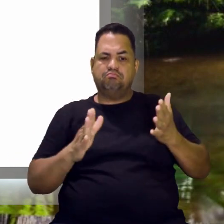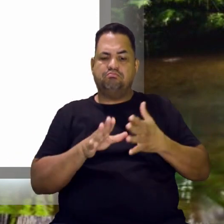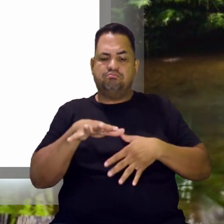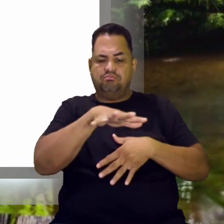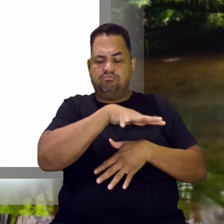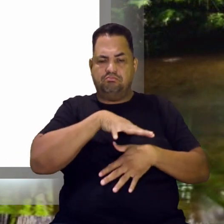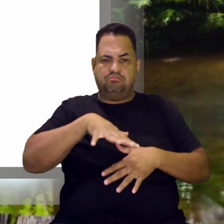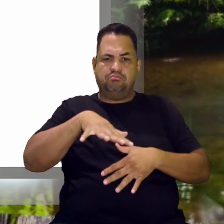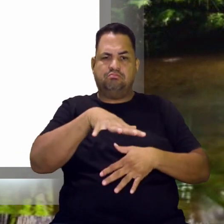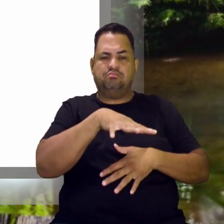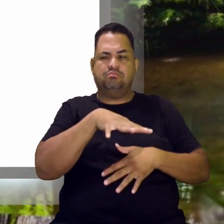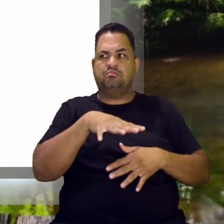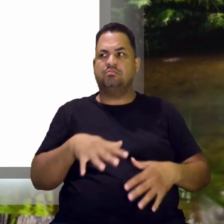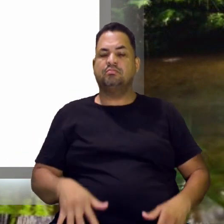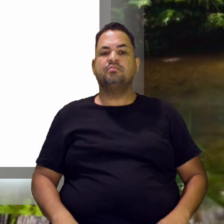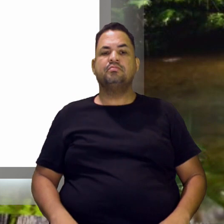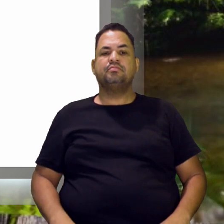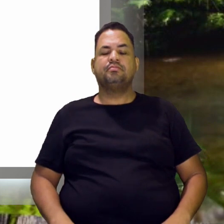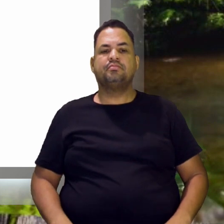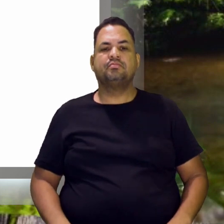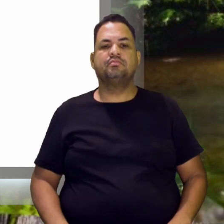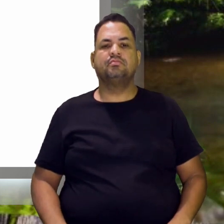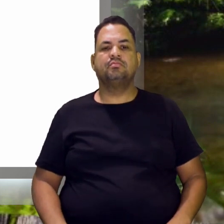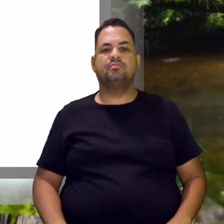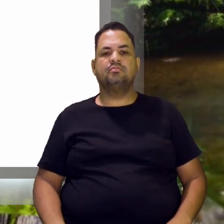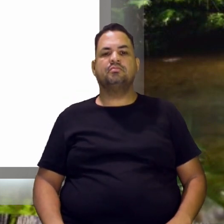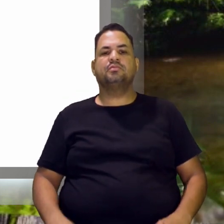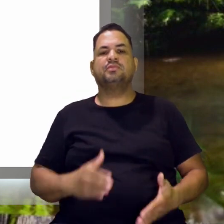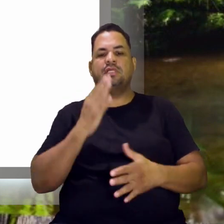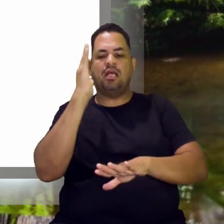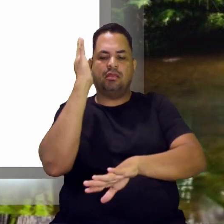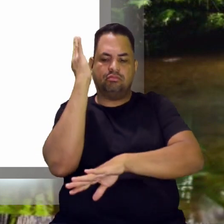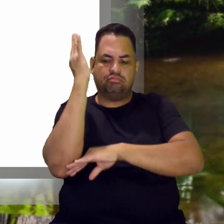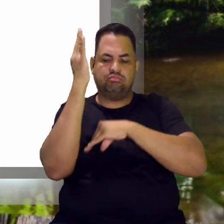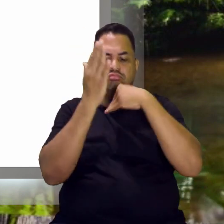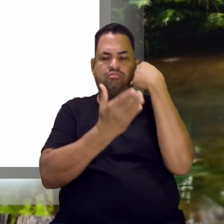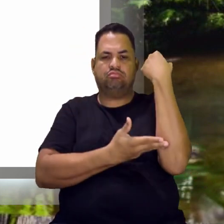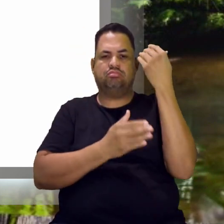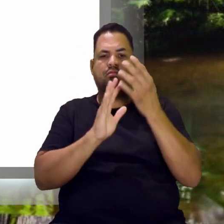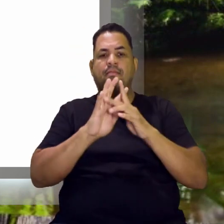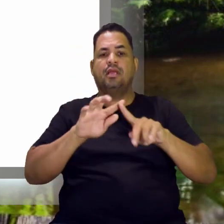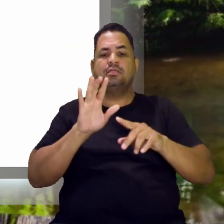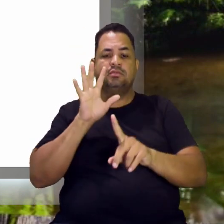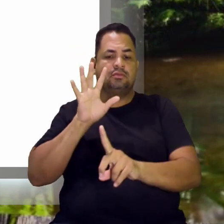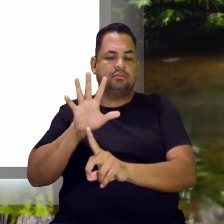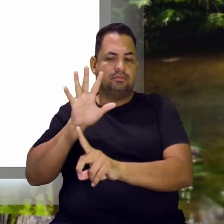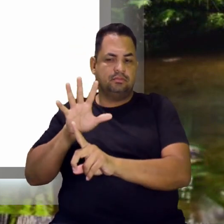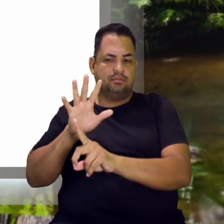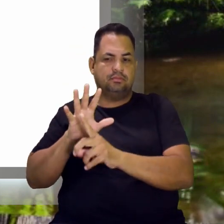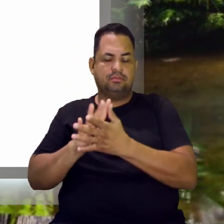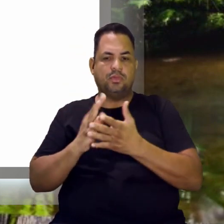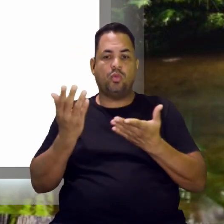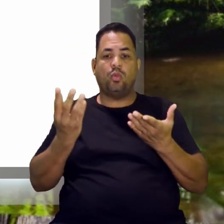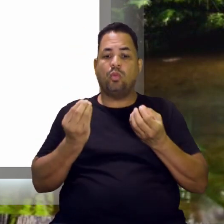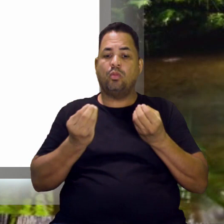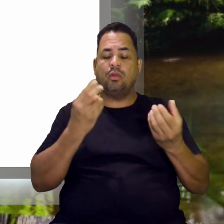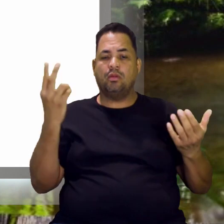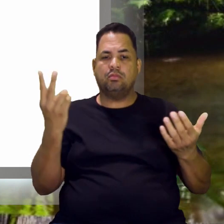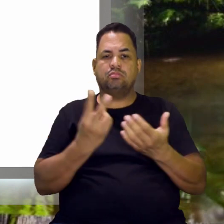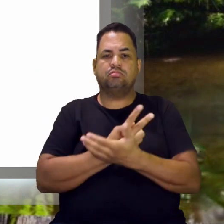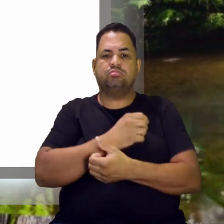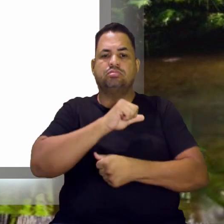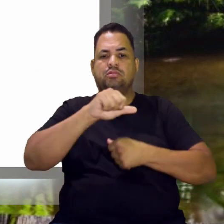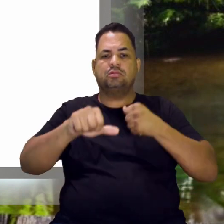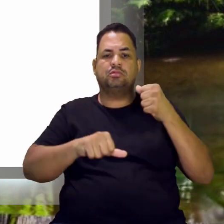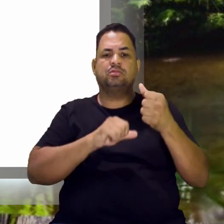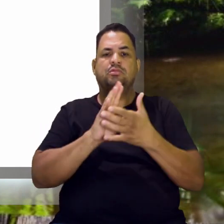ela mais quer, ela vai embora. Então você não destruiu o hábitat dela, mas você influenciou na dinâmica. Por quê? Porque você alterou o